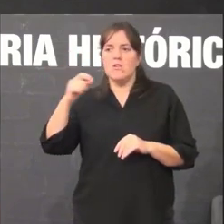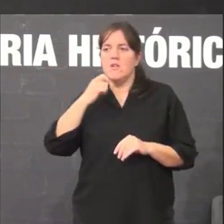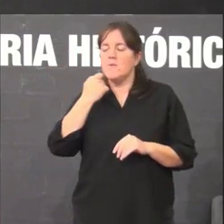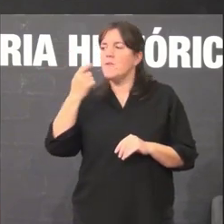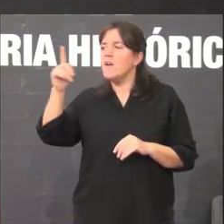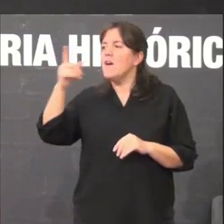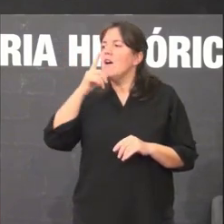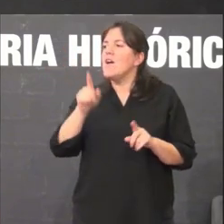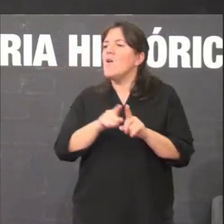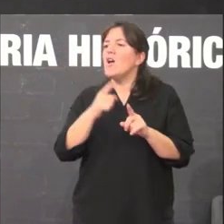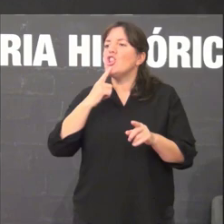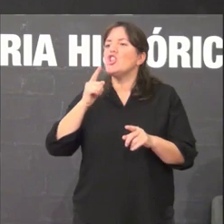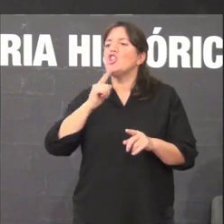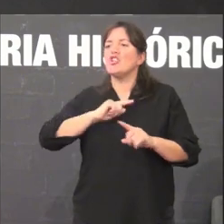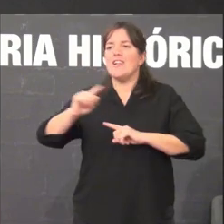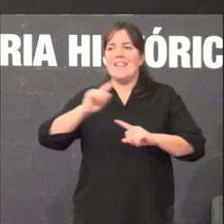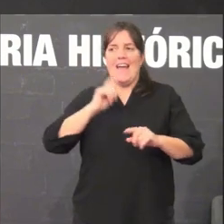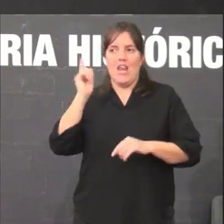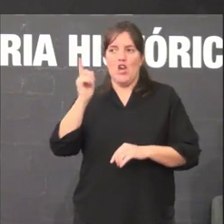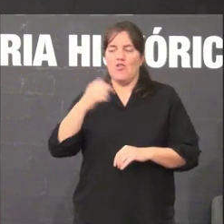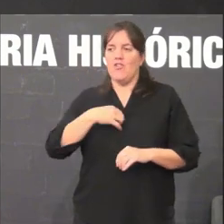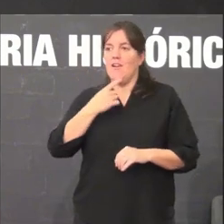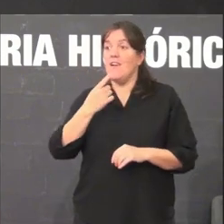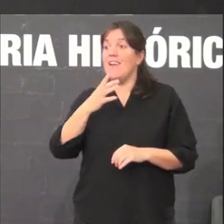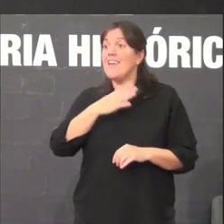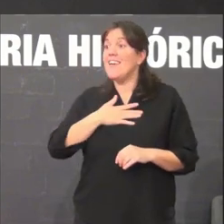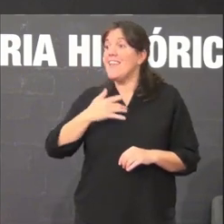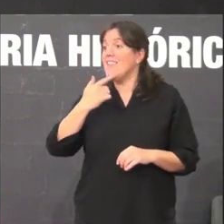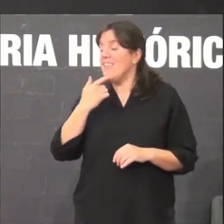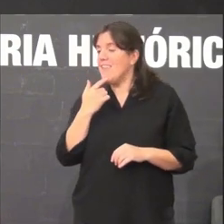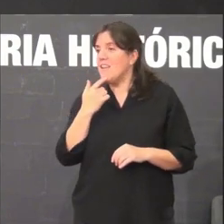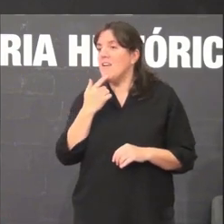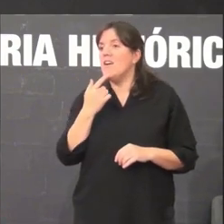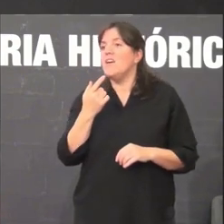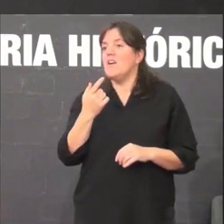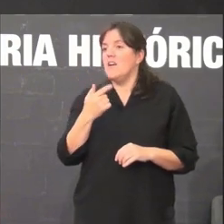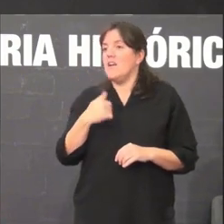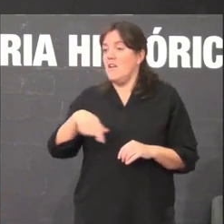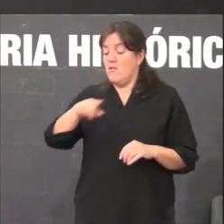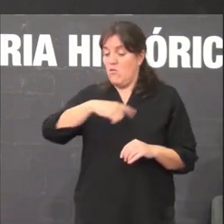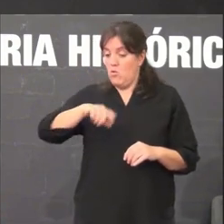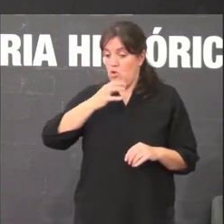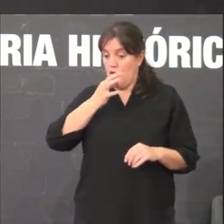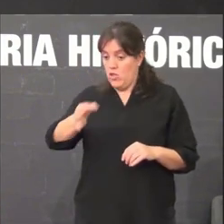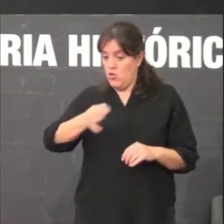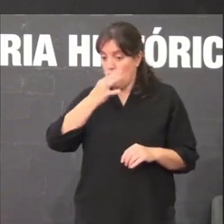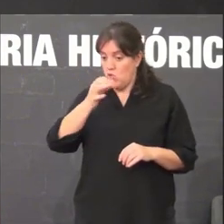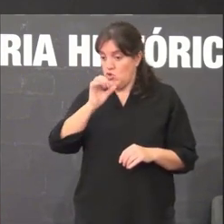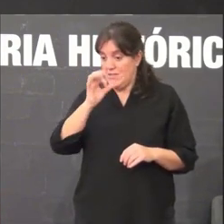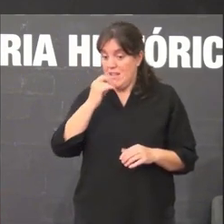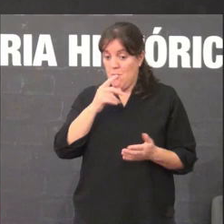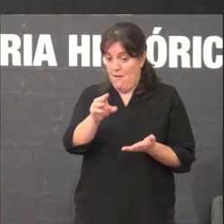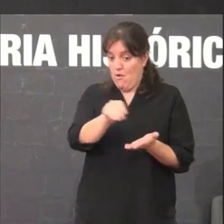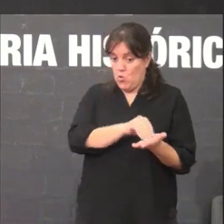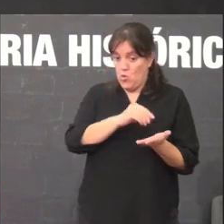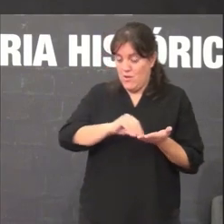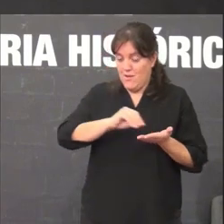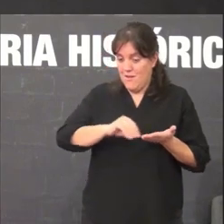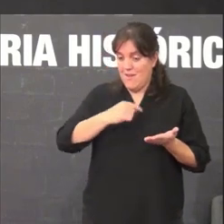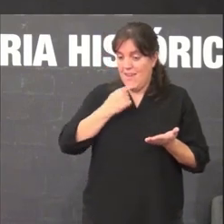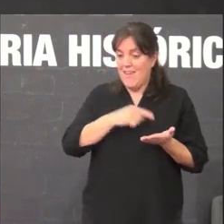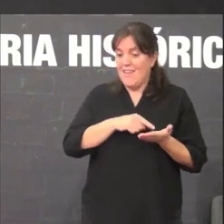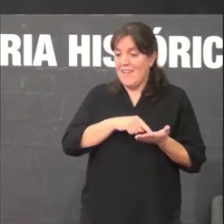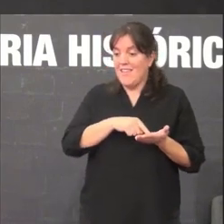seja, prevalece nesta, que isto é um discurso de Cavaco Silva em Berlim,